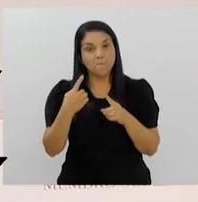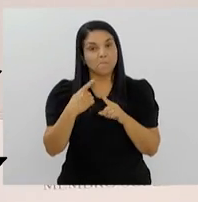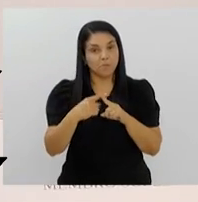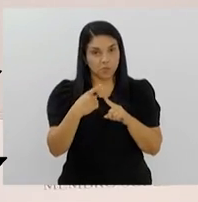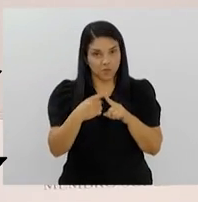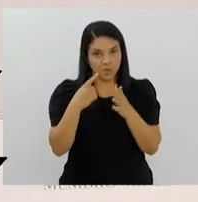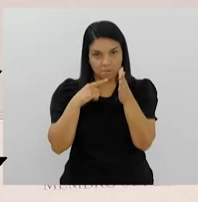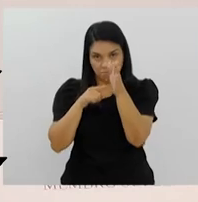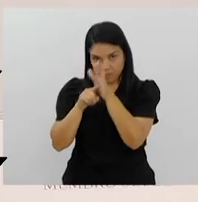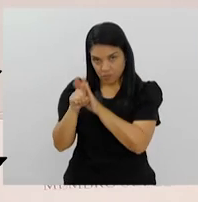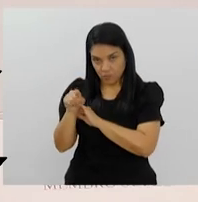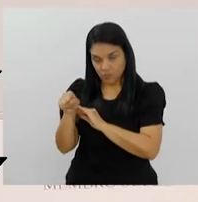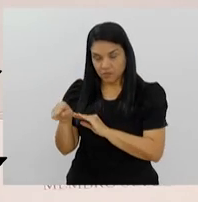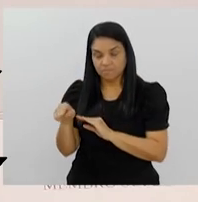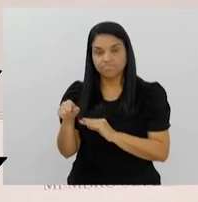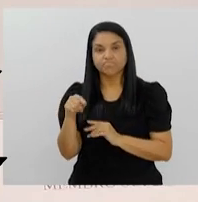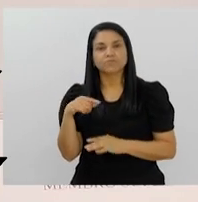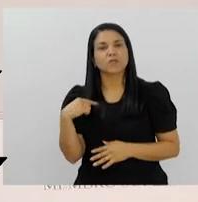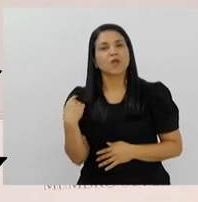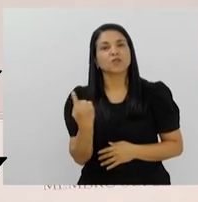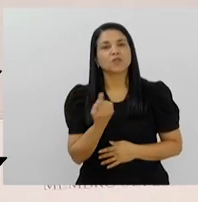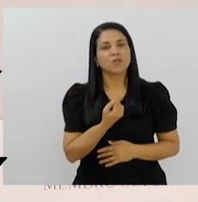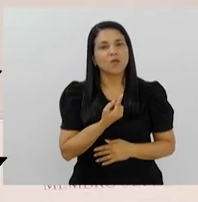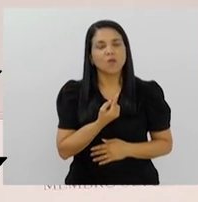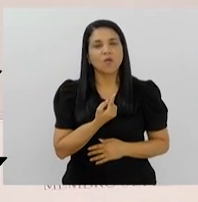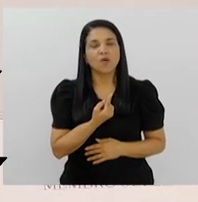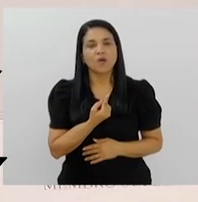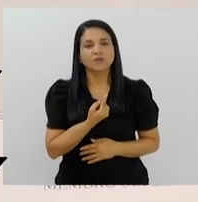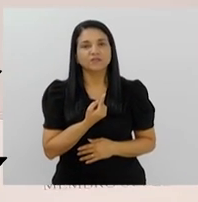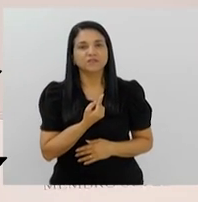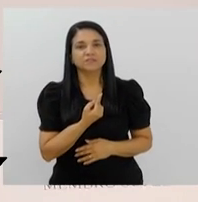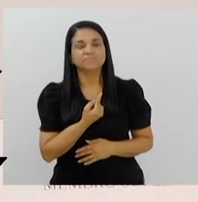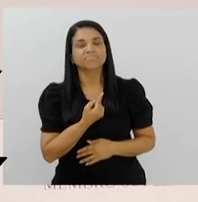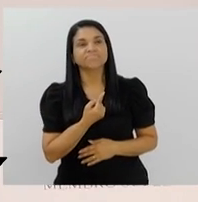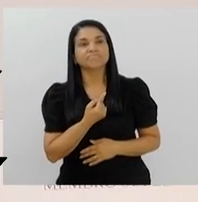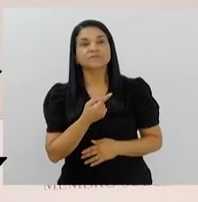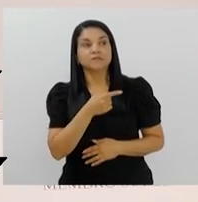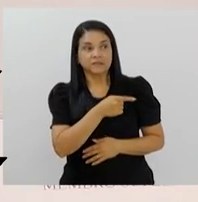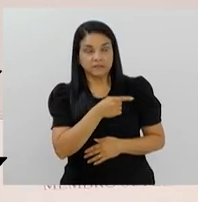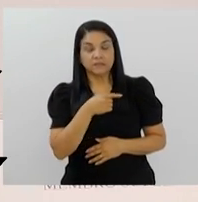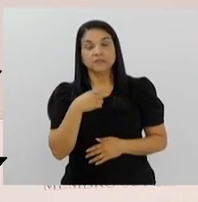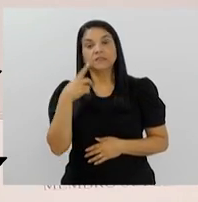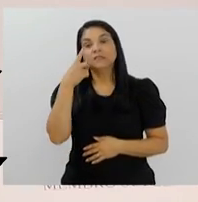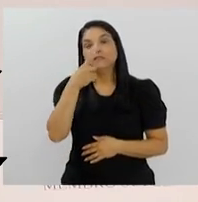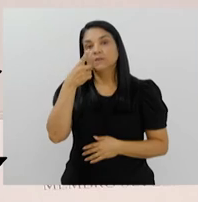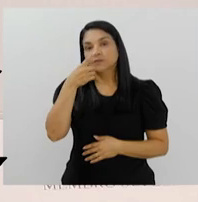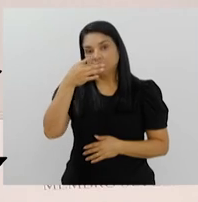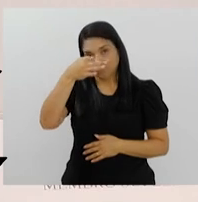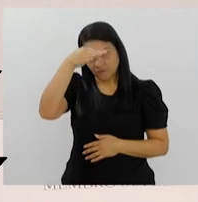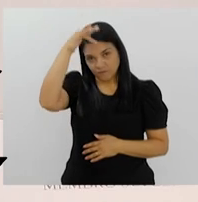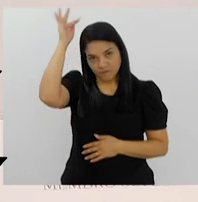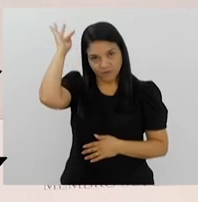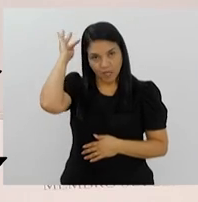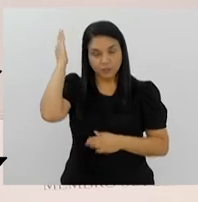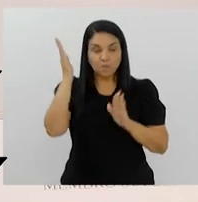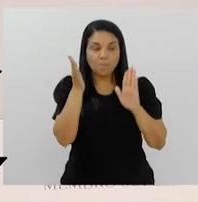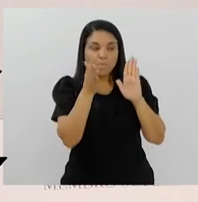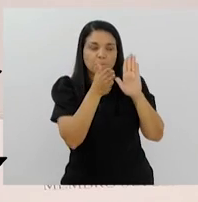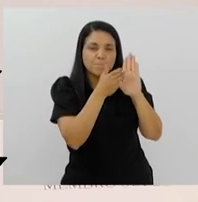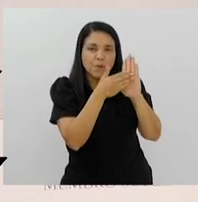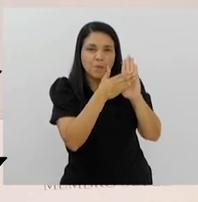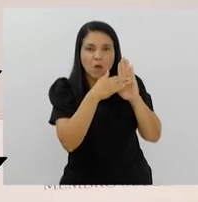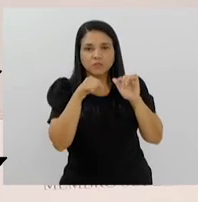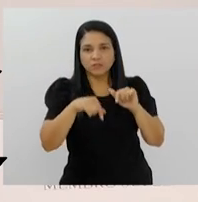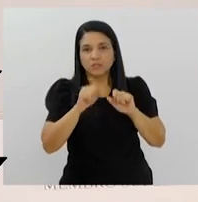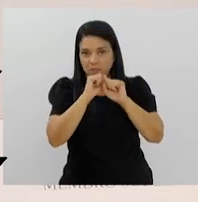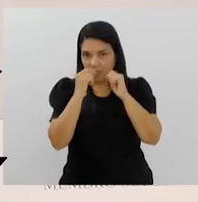dela porque nós quando Deputado Fred Pacheco colocou a proposta nesta casa e